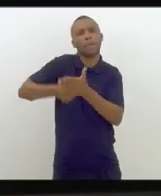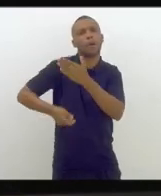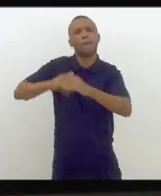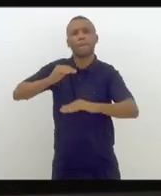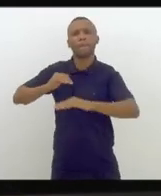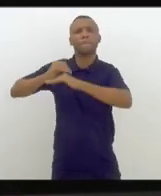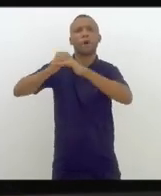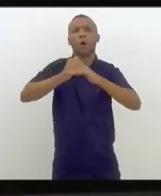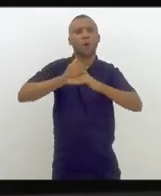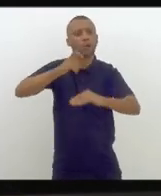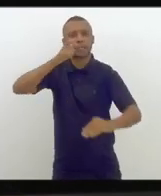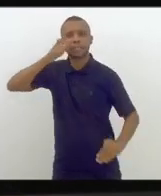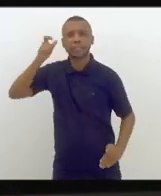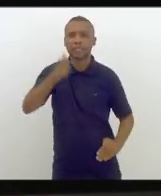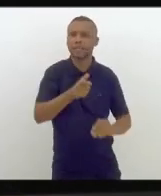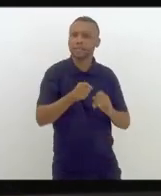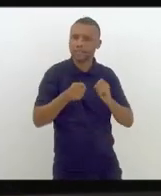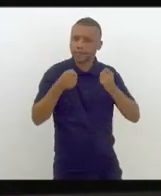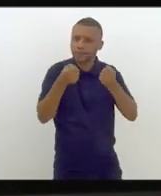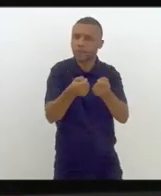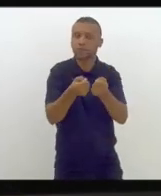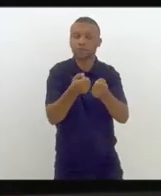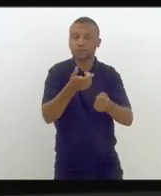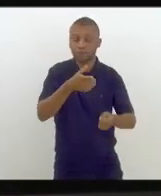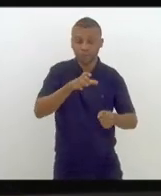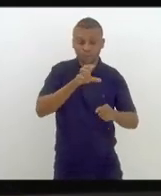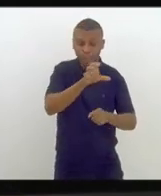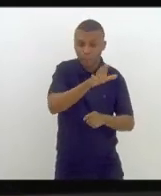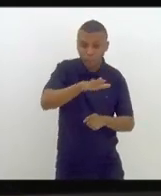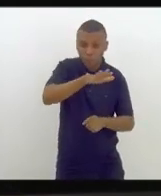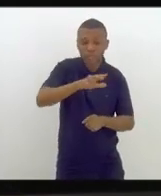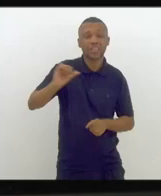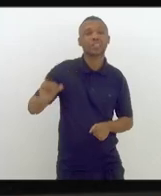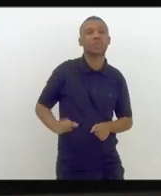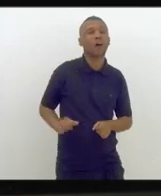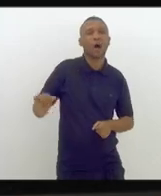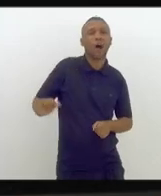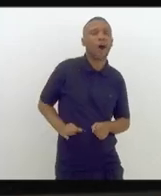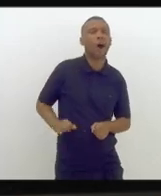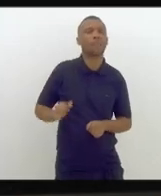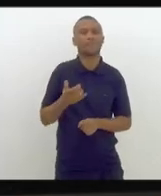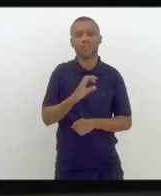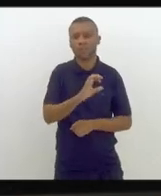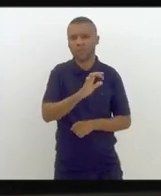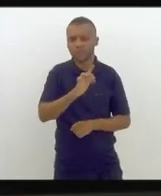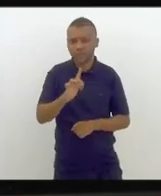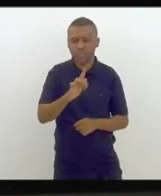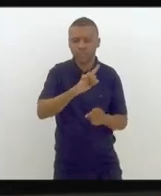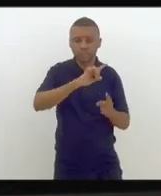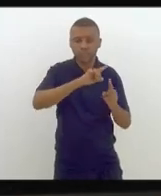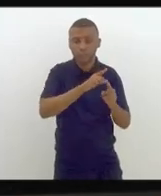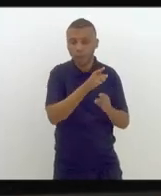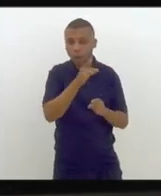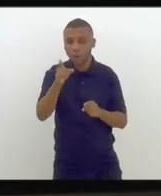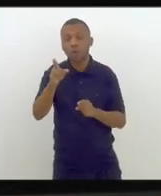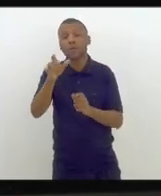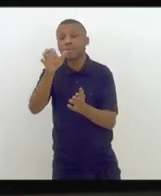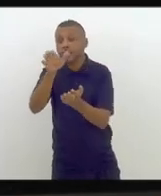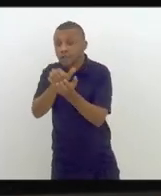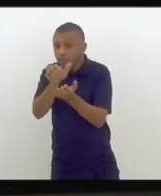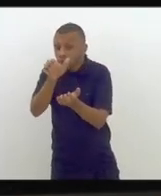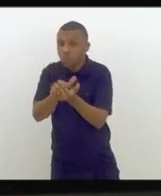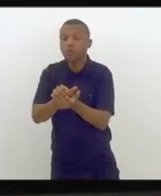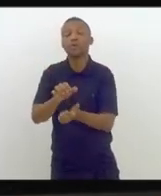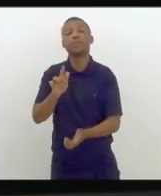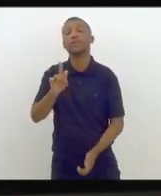os interesses da nossa região da Zona Oeste, aquela Zona Oeste sofrida, de Campo Grande até Santa Cruz, passando por Guaratiba. Obrigado.